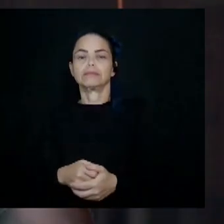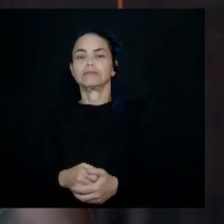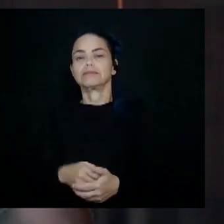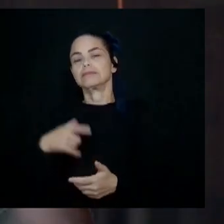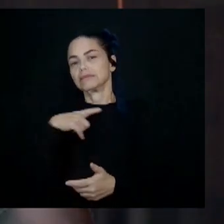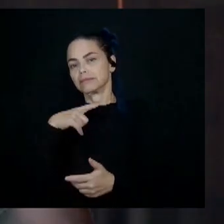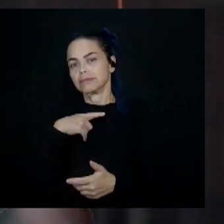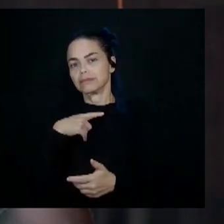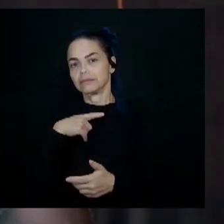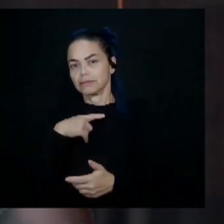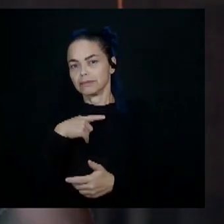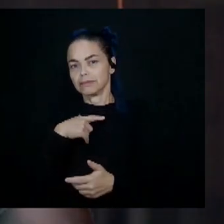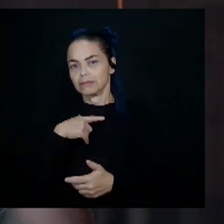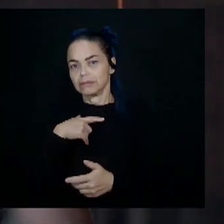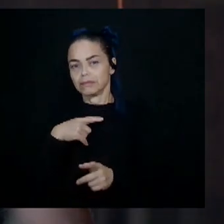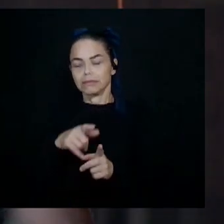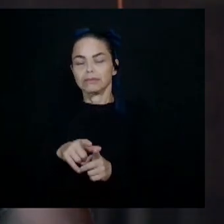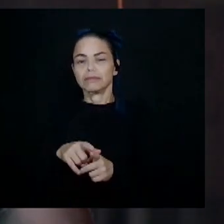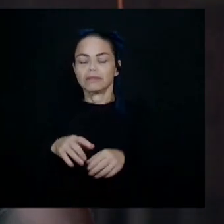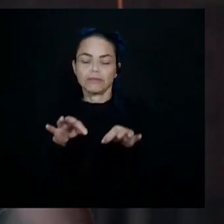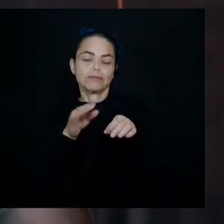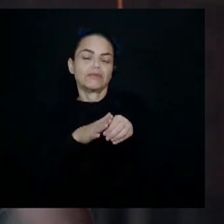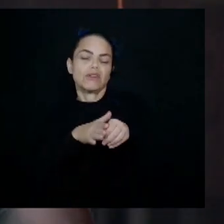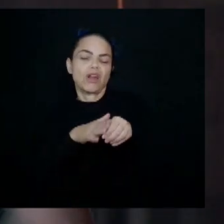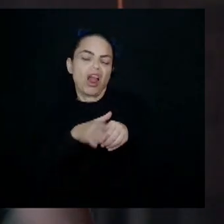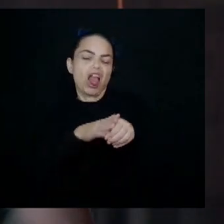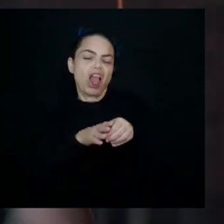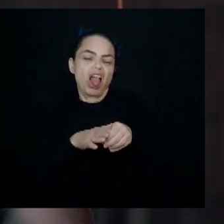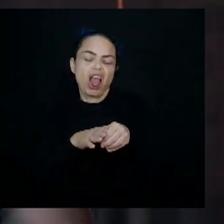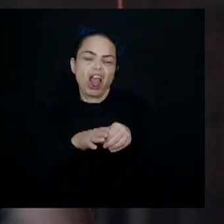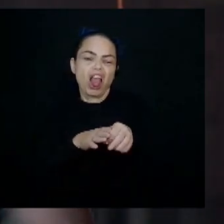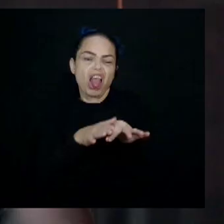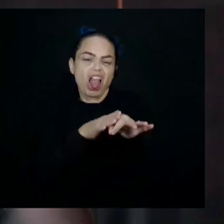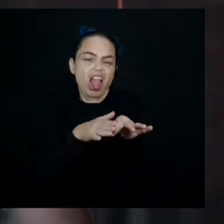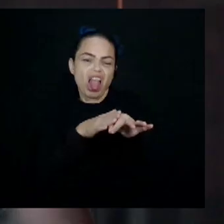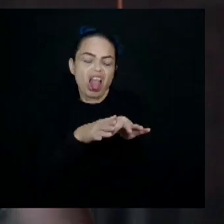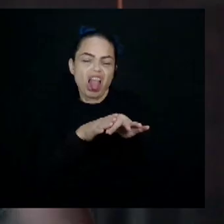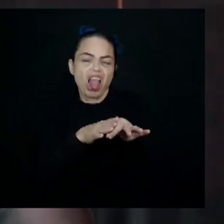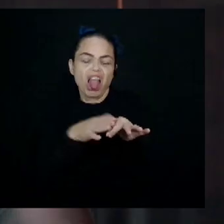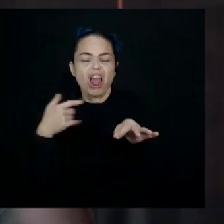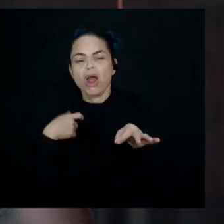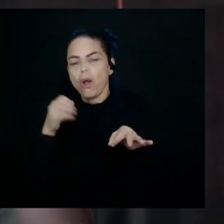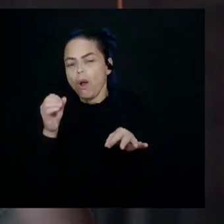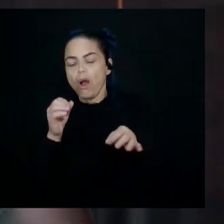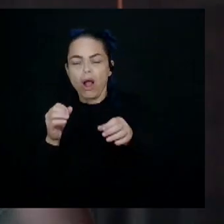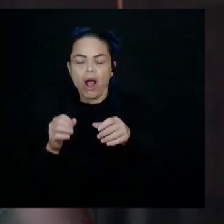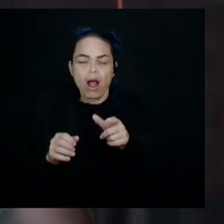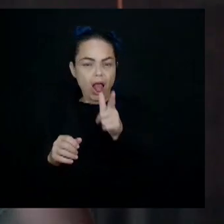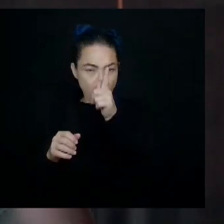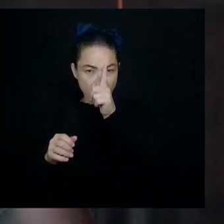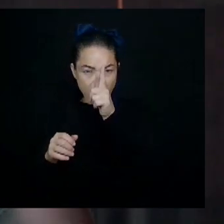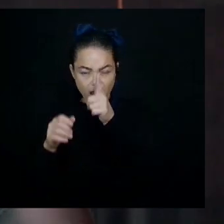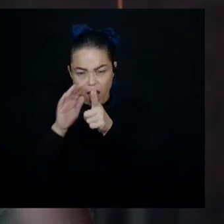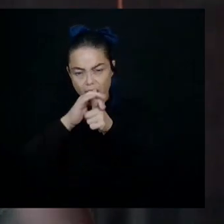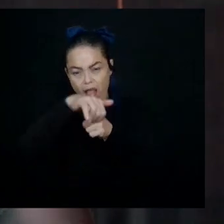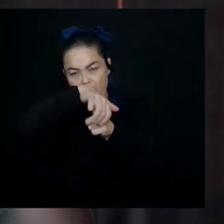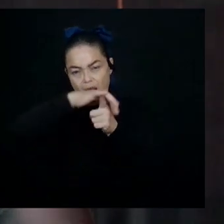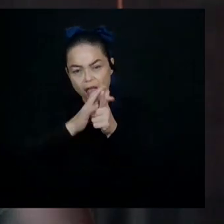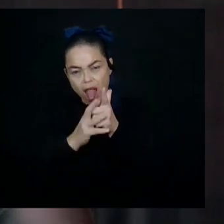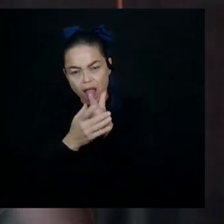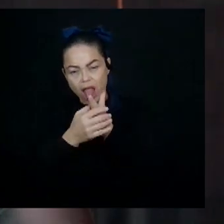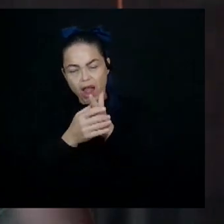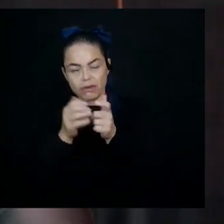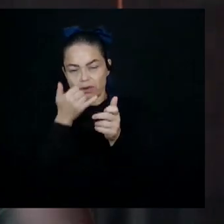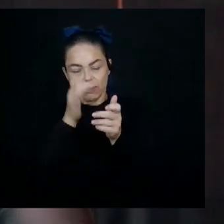as partes genitais. Ele também não sabe fazer, aquilo também pode ser muito sensível para ele.